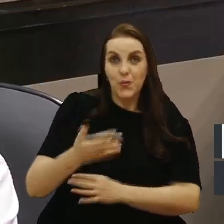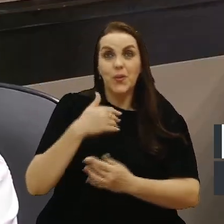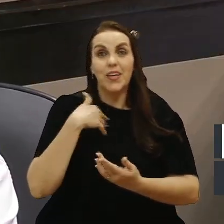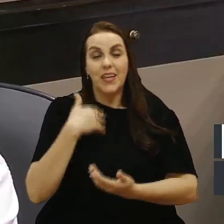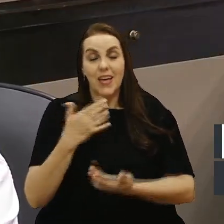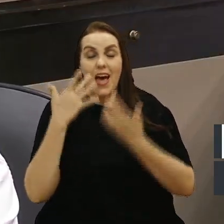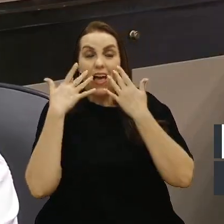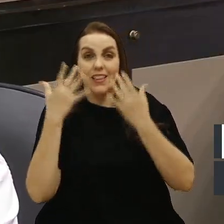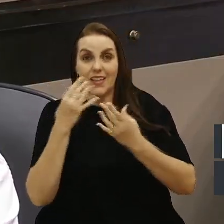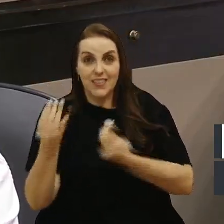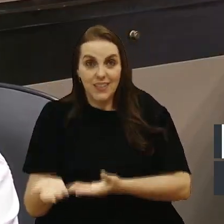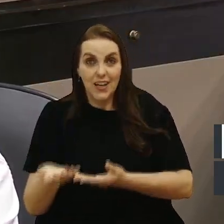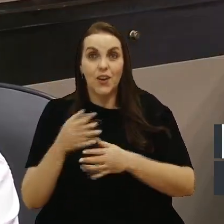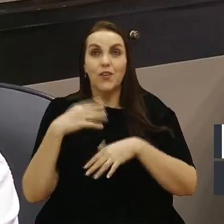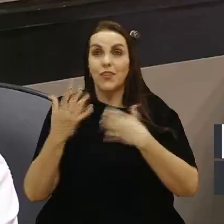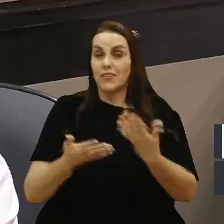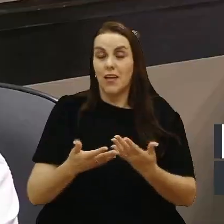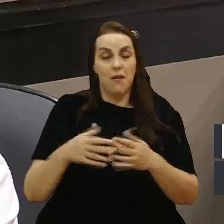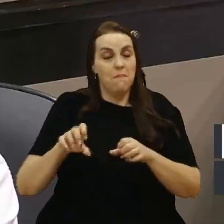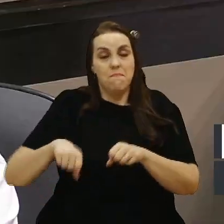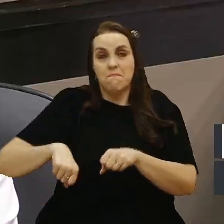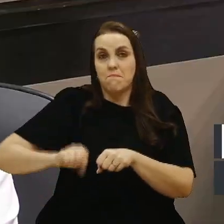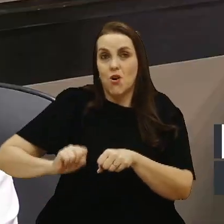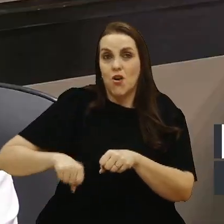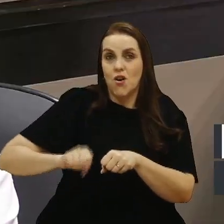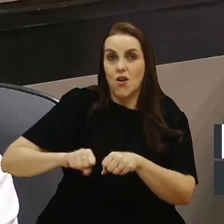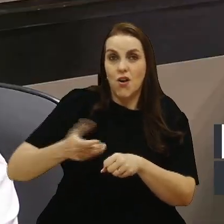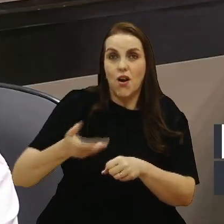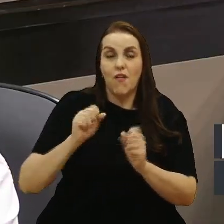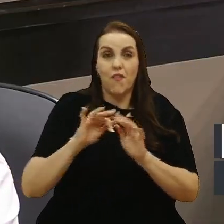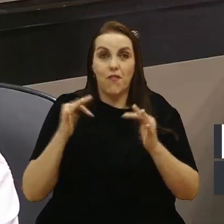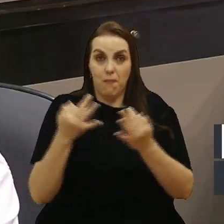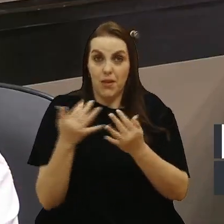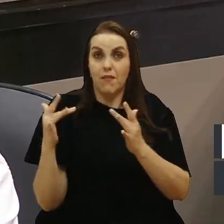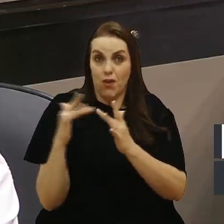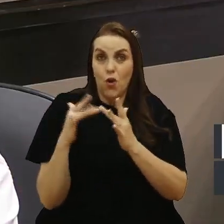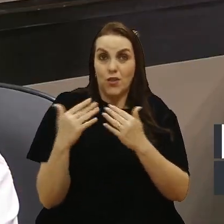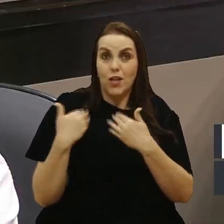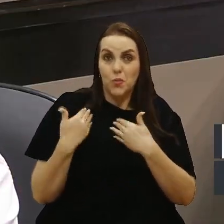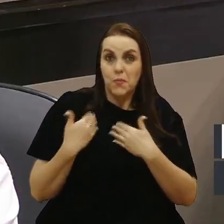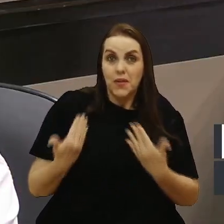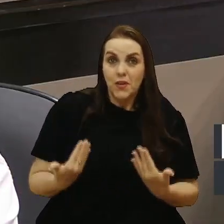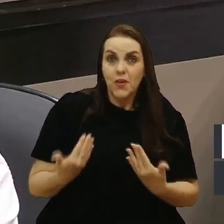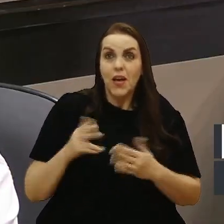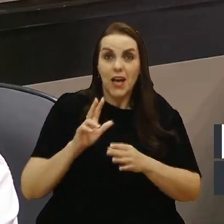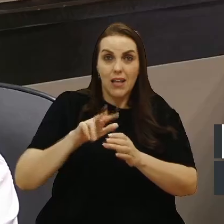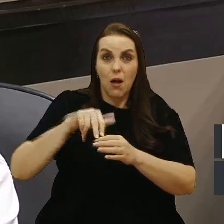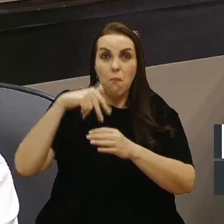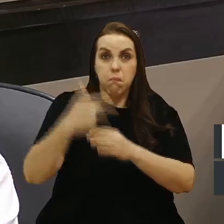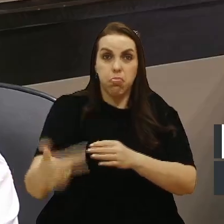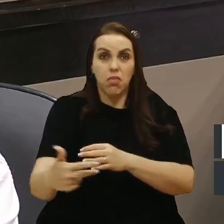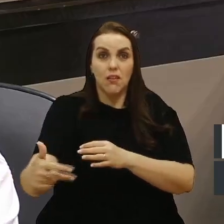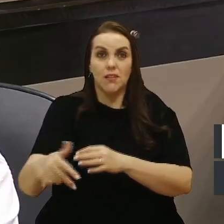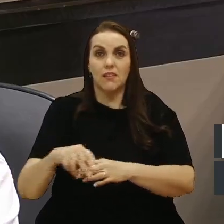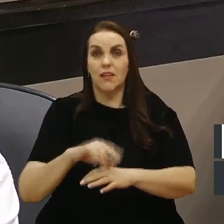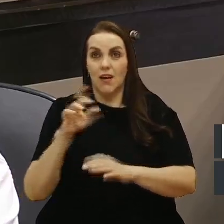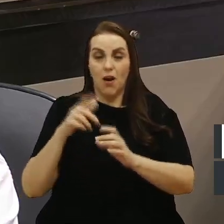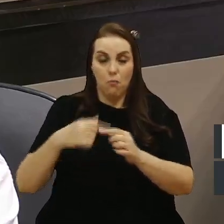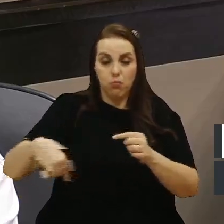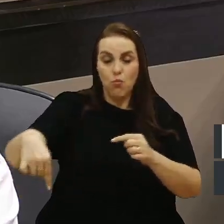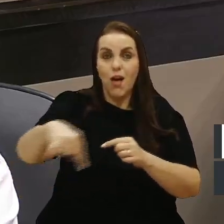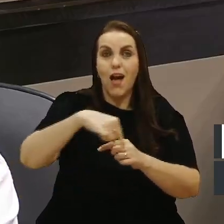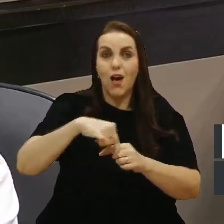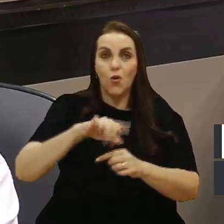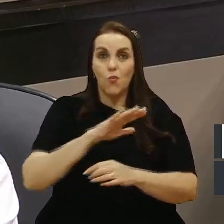e tampar em um buraco onde um motoqueiro, que a família dele entrou em contato comigo e diz que ele caiu no buraco e perdeu a vida por não estar